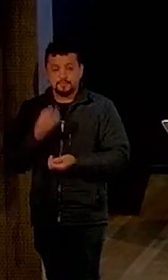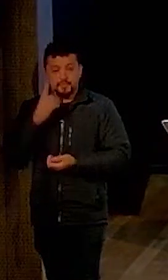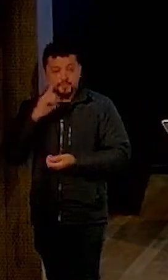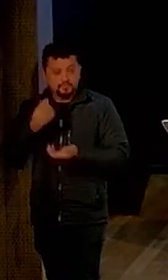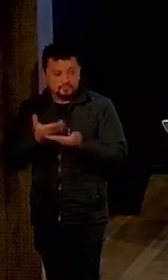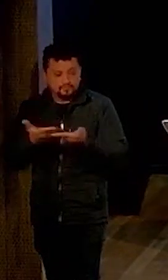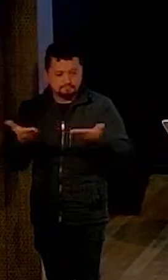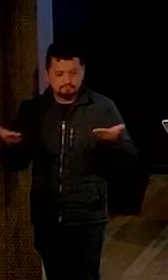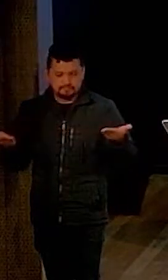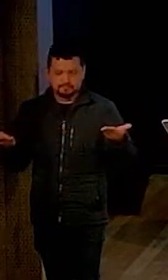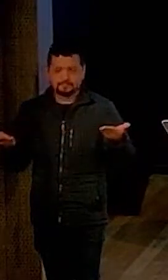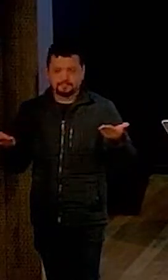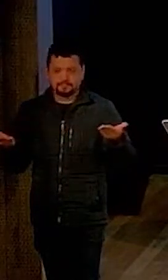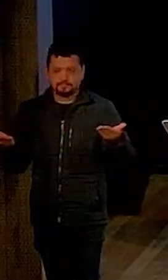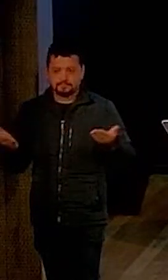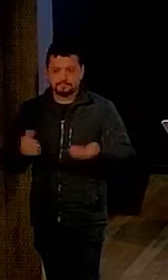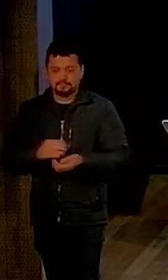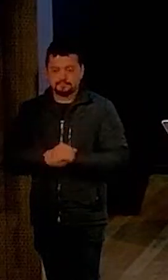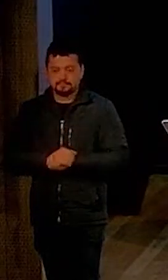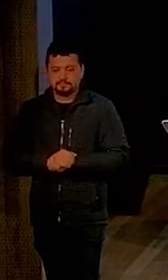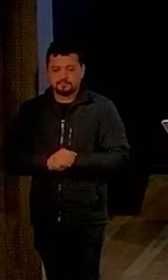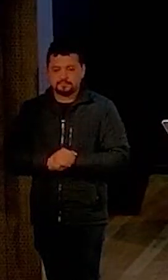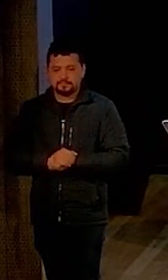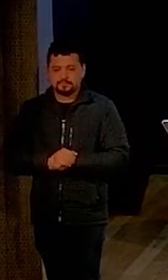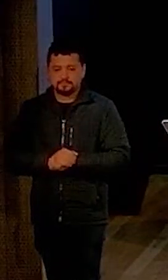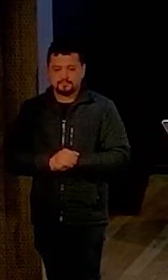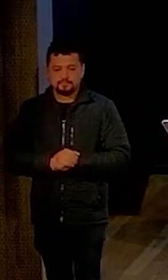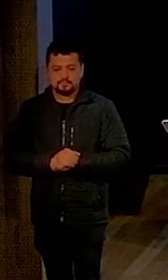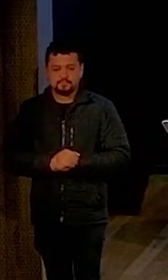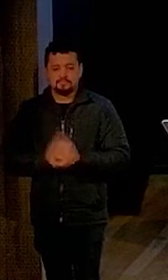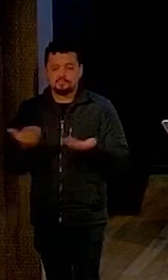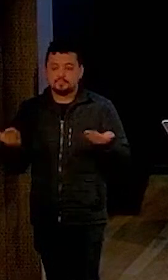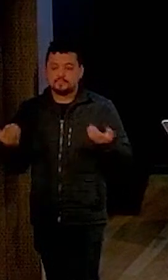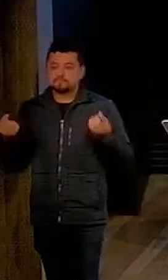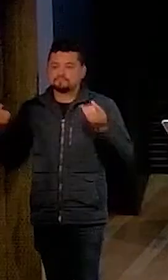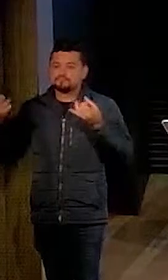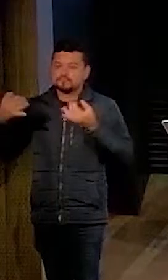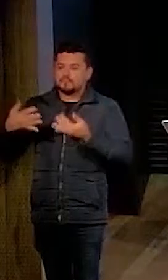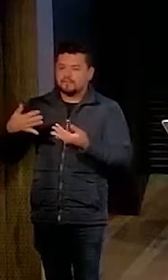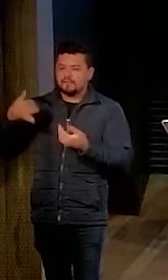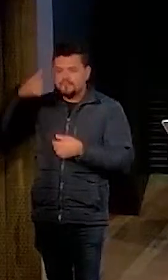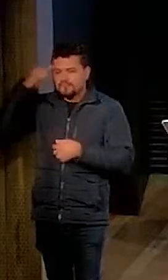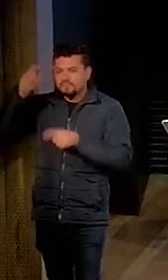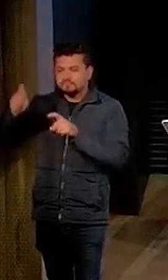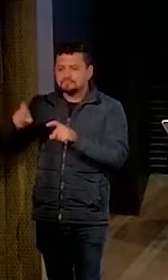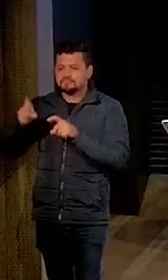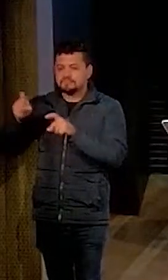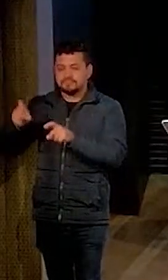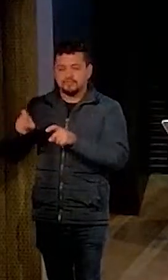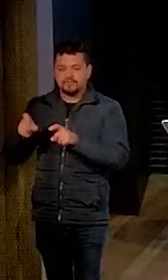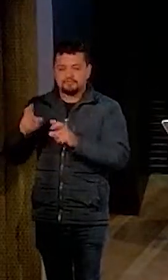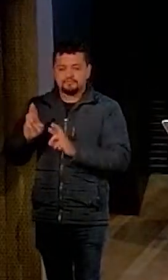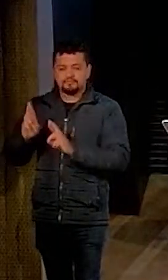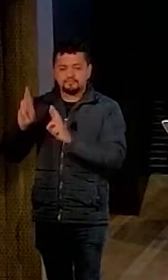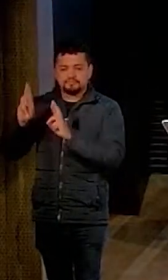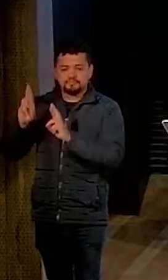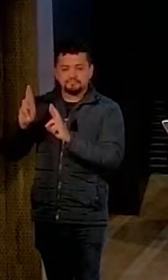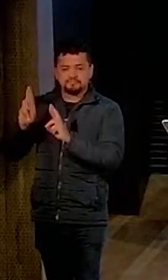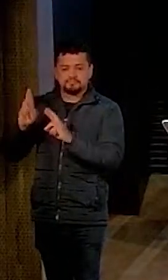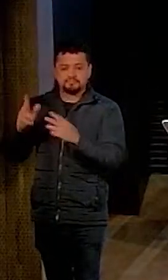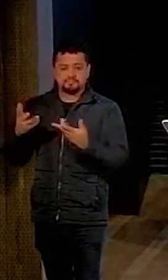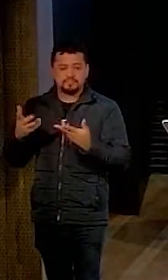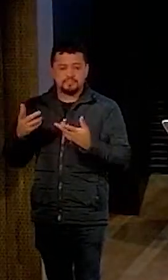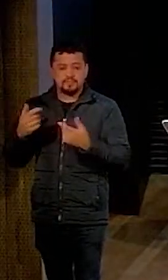participaram do enax encontro nacional do terceiro setor que aconteceu em Belo Horizonte onde ele